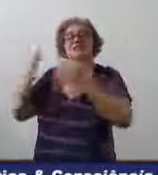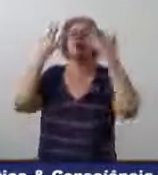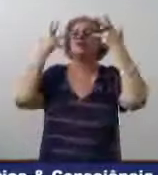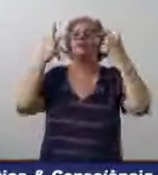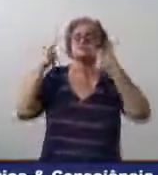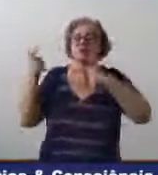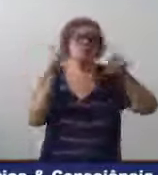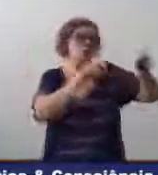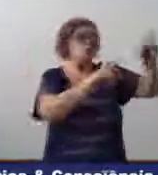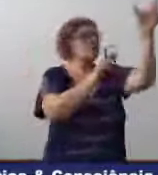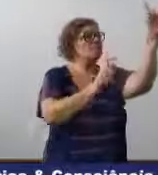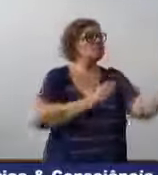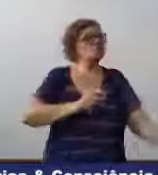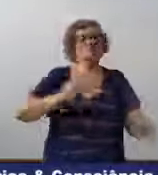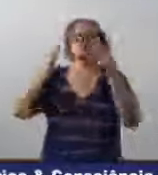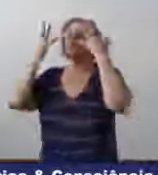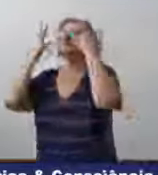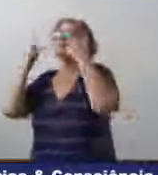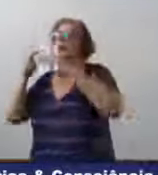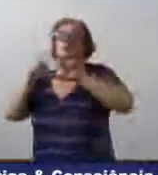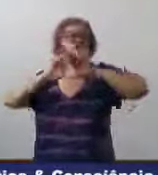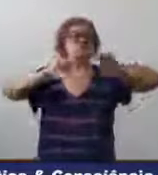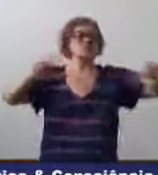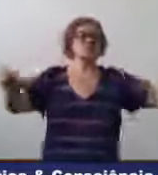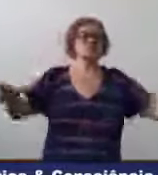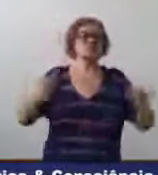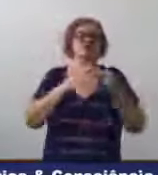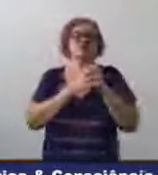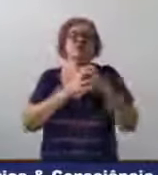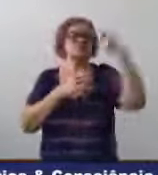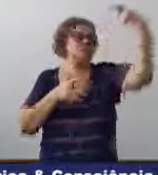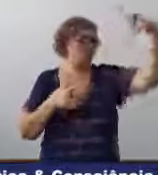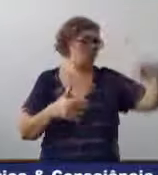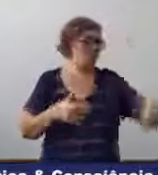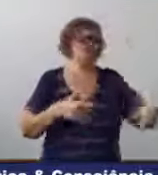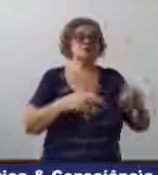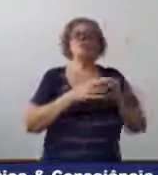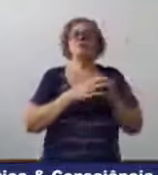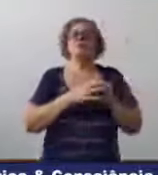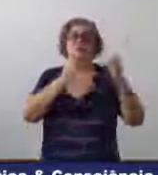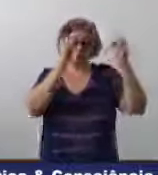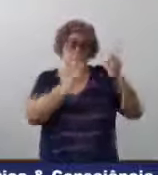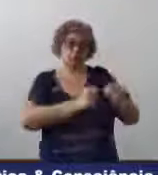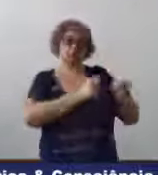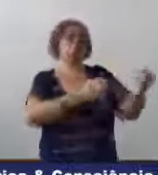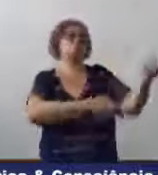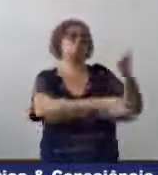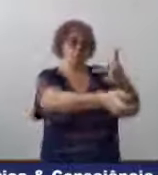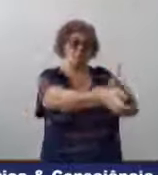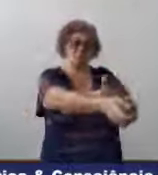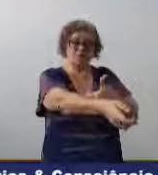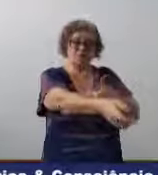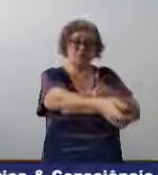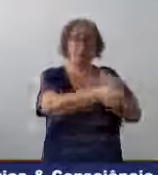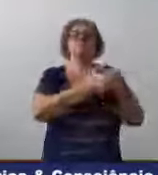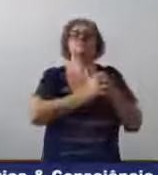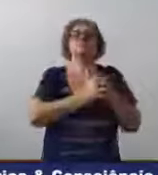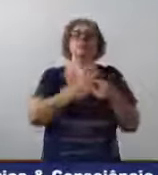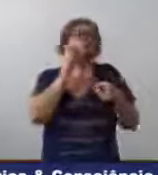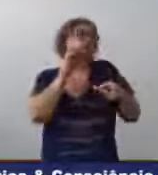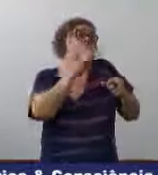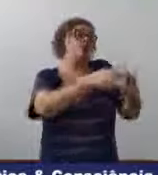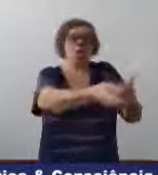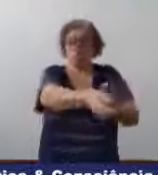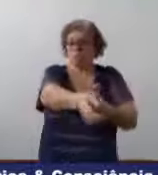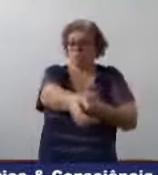incompatibilidade, mas da raça humana, das chamadas erradamente raças humanas, nós podemos receber. Vamos apenas verificar o